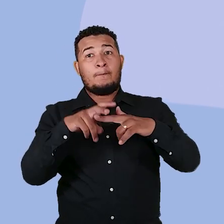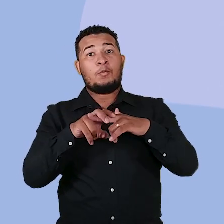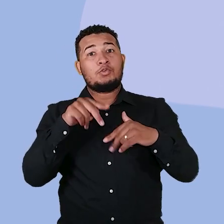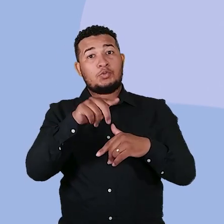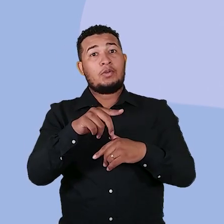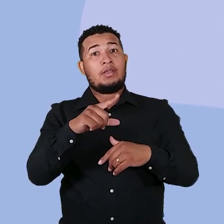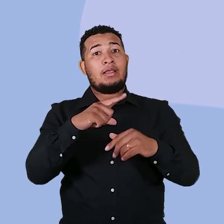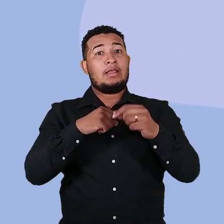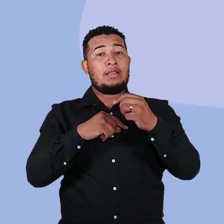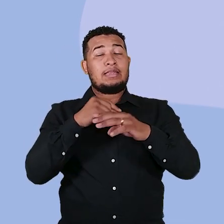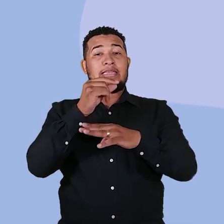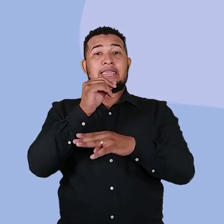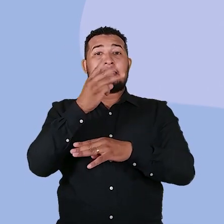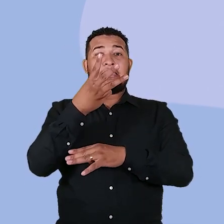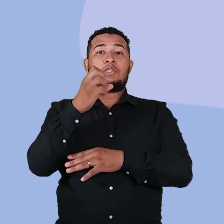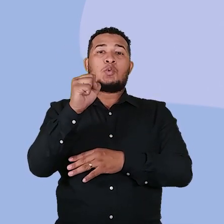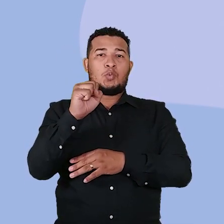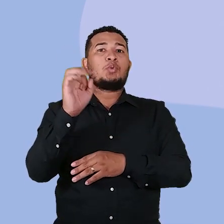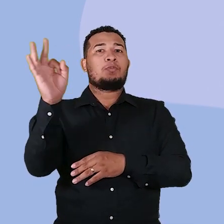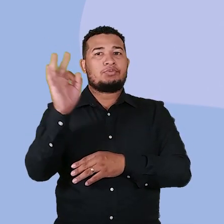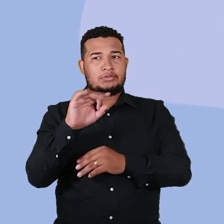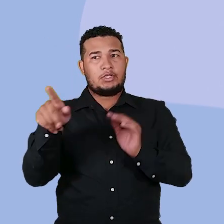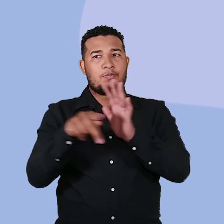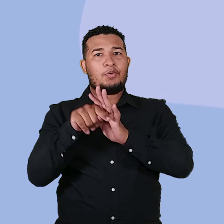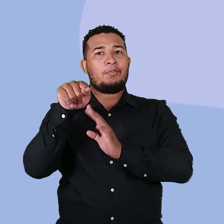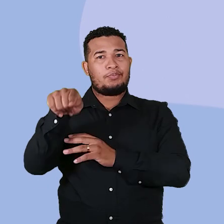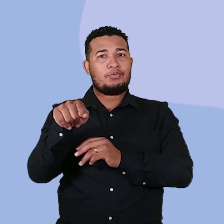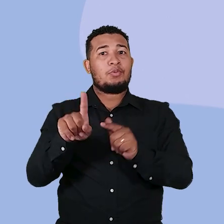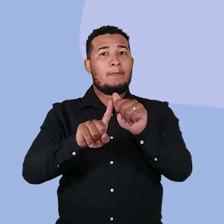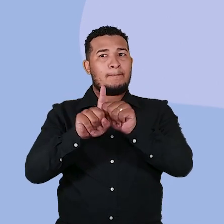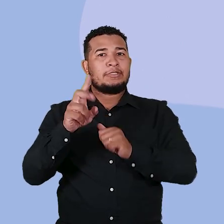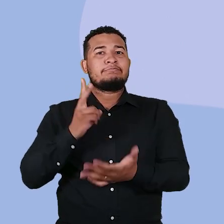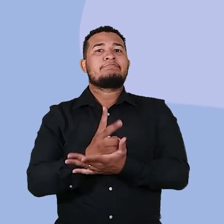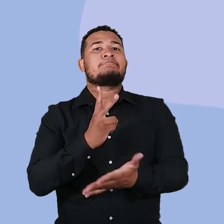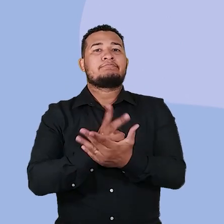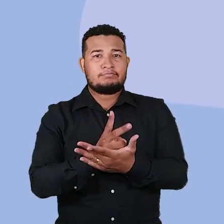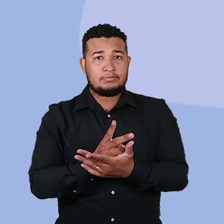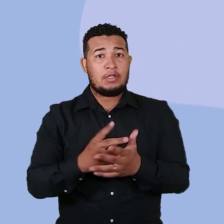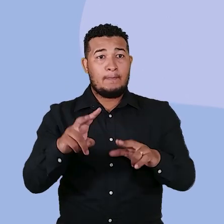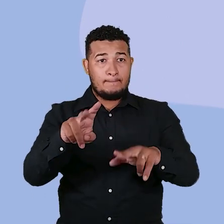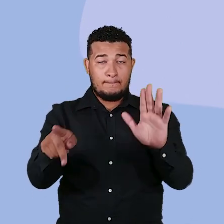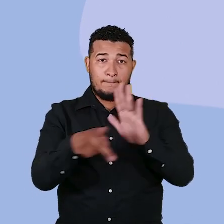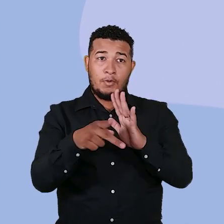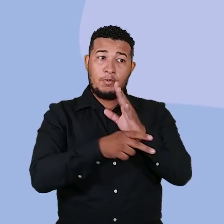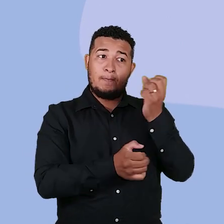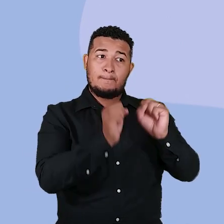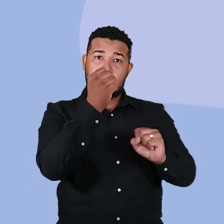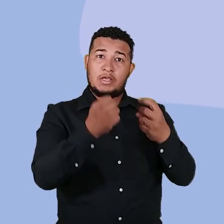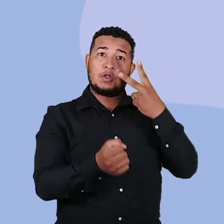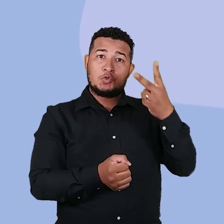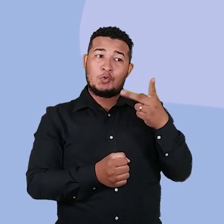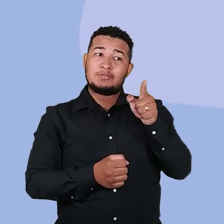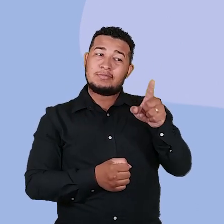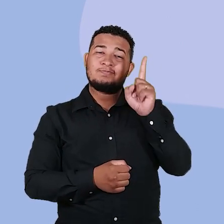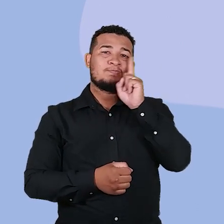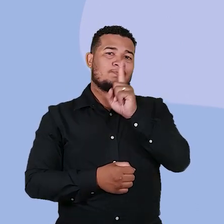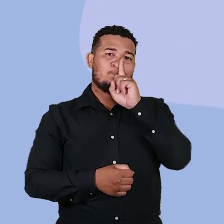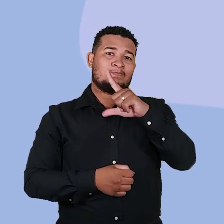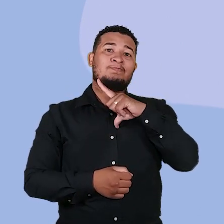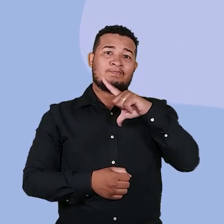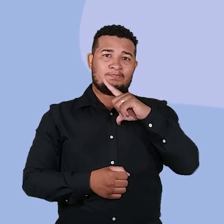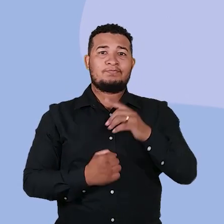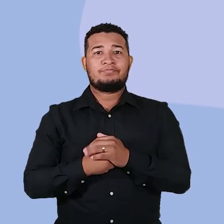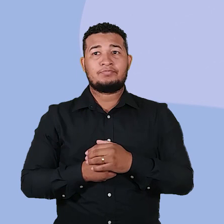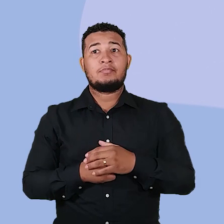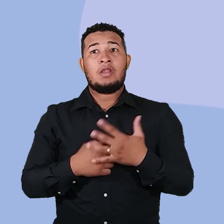defeituosos por sua vez 38 sobre mil dos parafusos produzidos do mesmo mês pela máquina dois